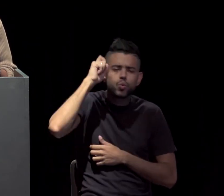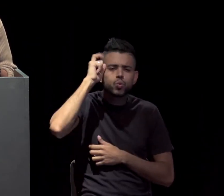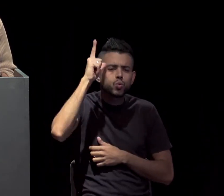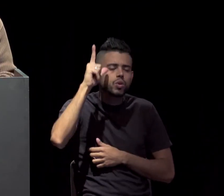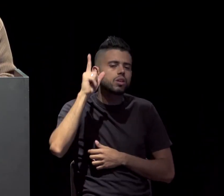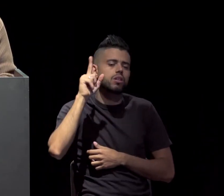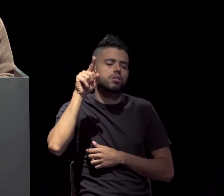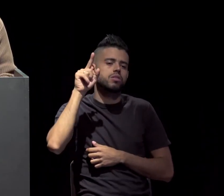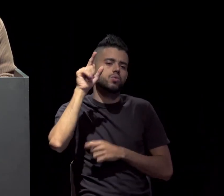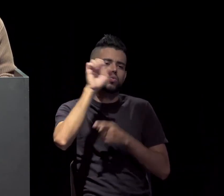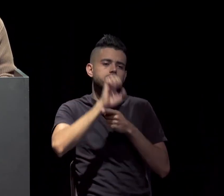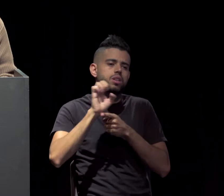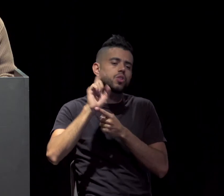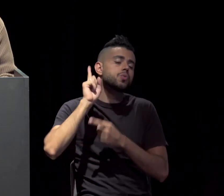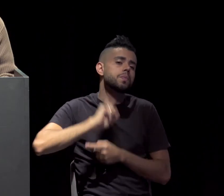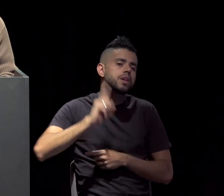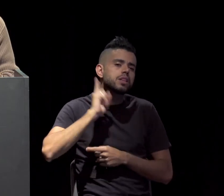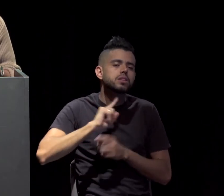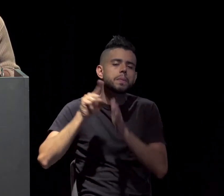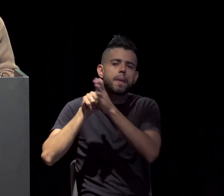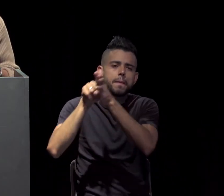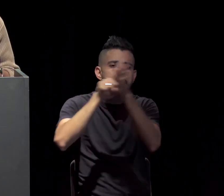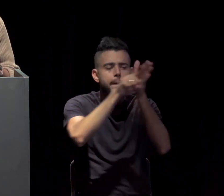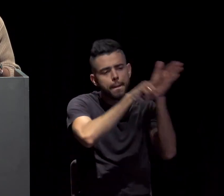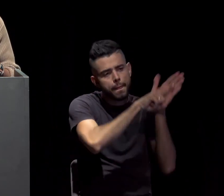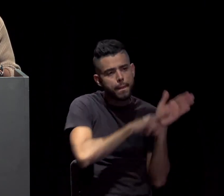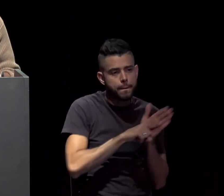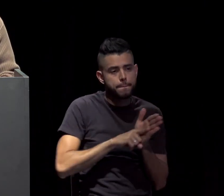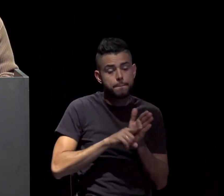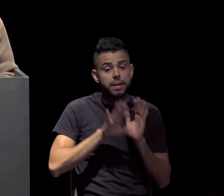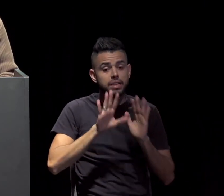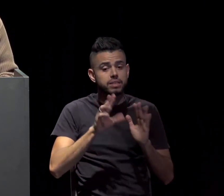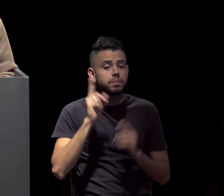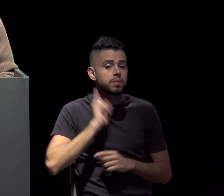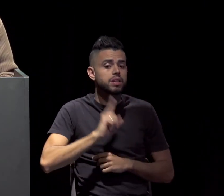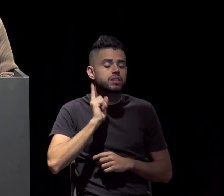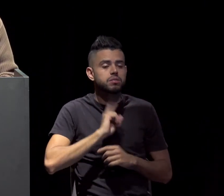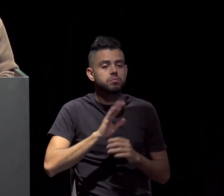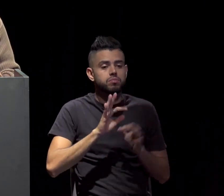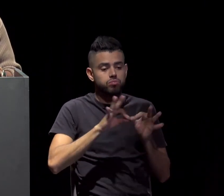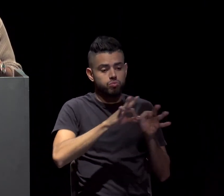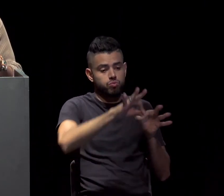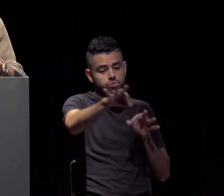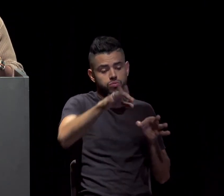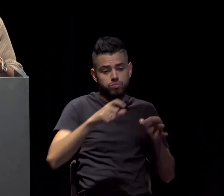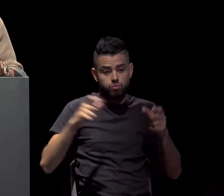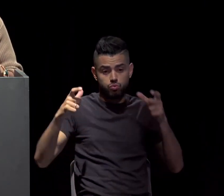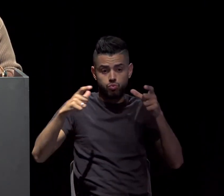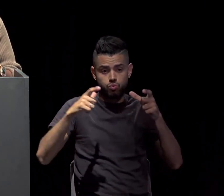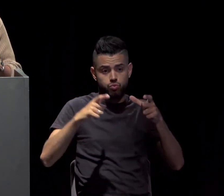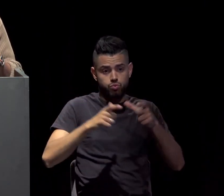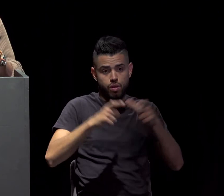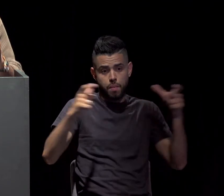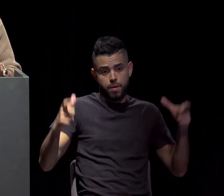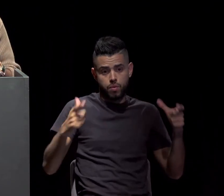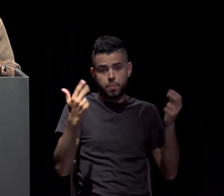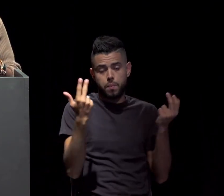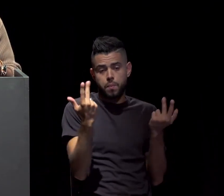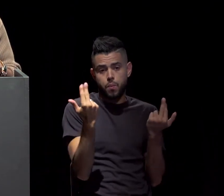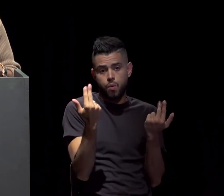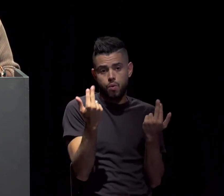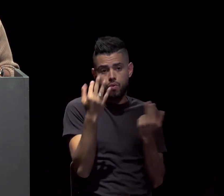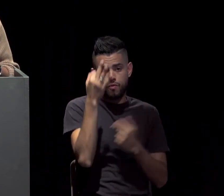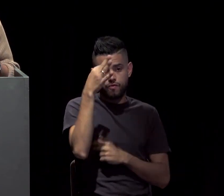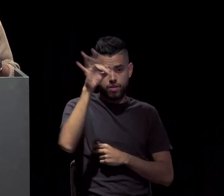parece pouco, mas quando a gente imagina que Minas tem mais ou menos as dimensões da França, com diferentes aspectos